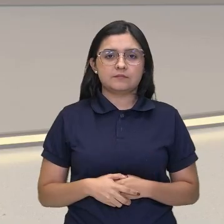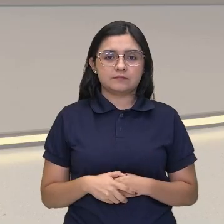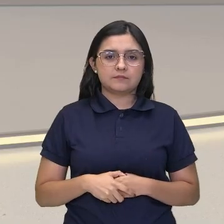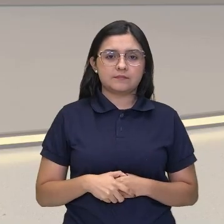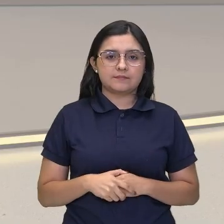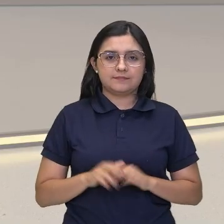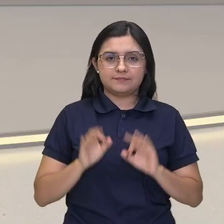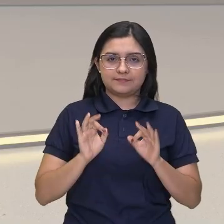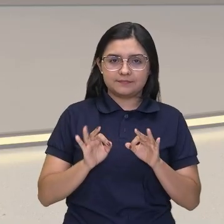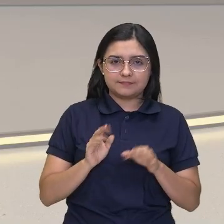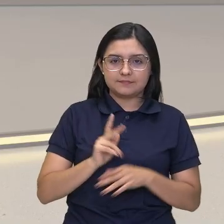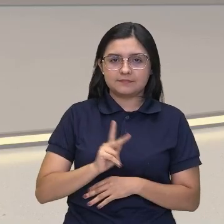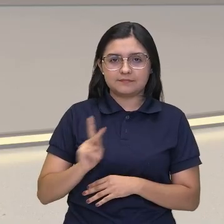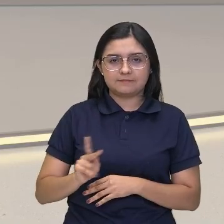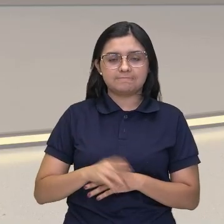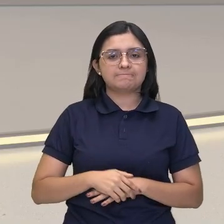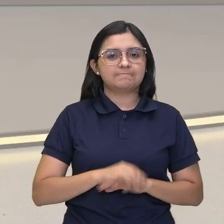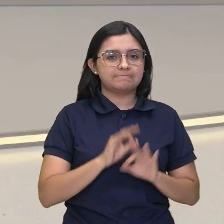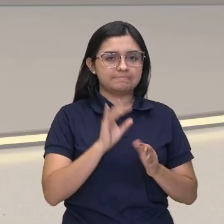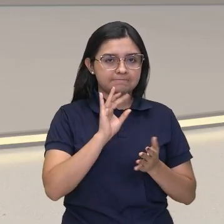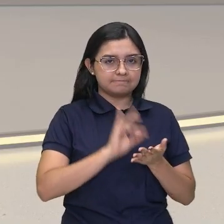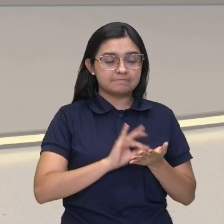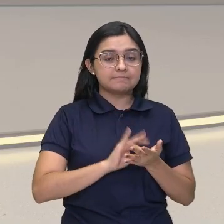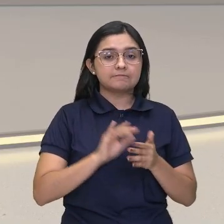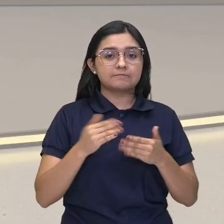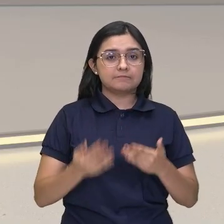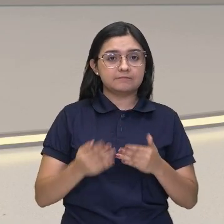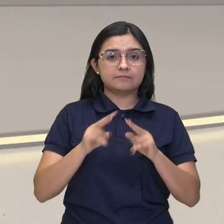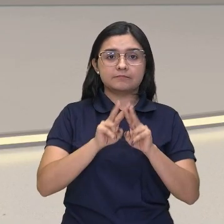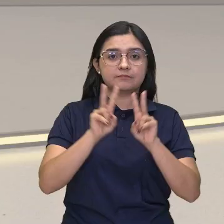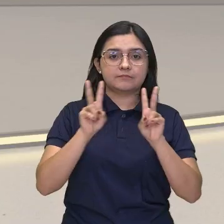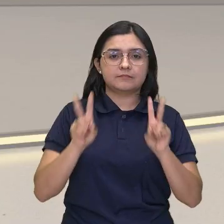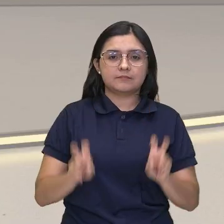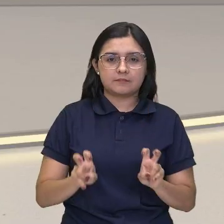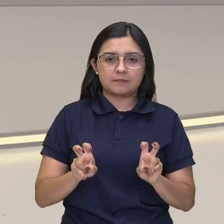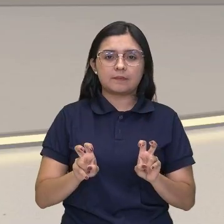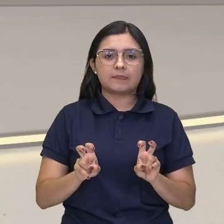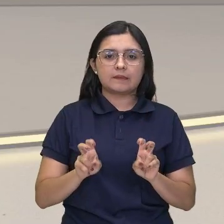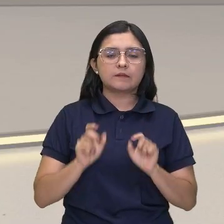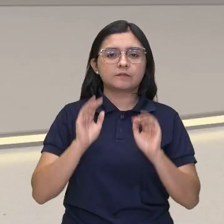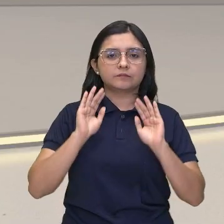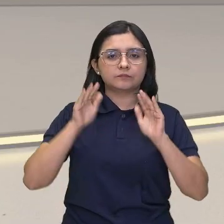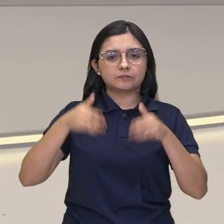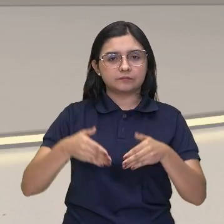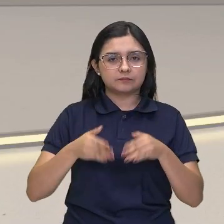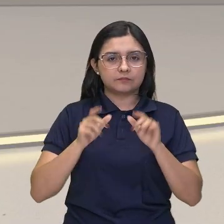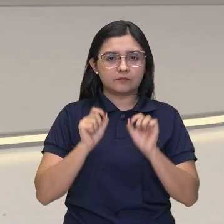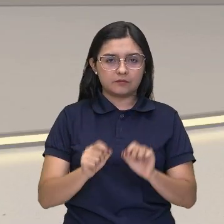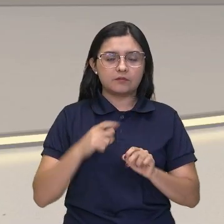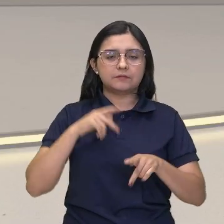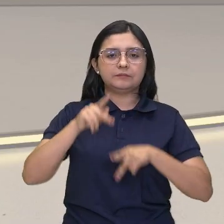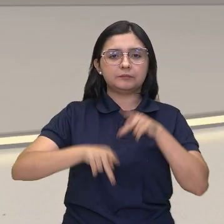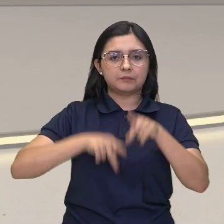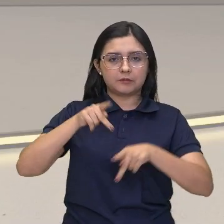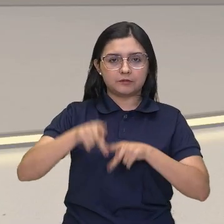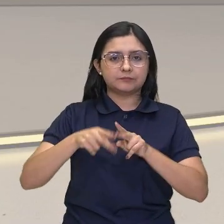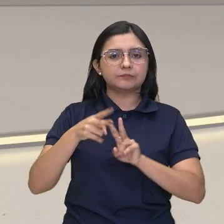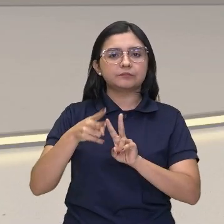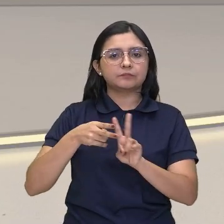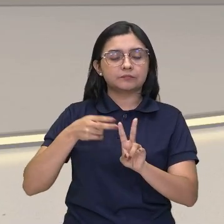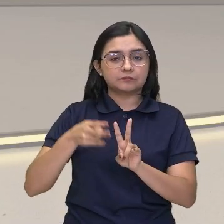isso, professor? Exatamente. Então, vocês veem que o tema ele está voltado aqui para a questão, né, dos povos